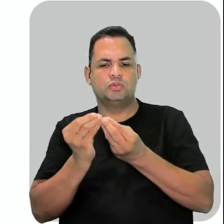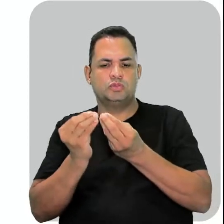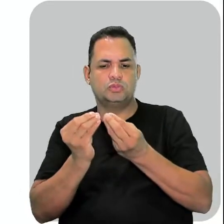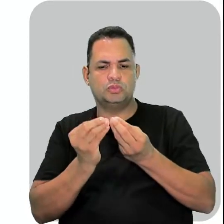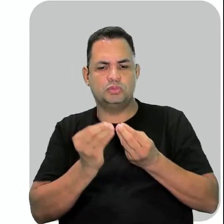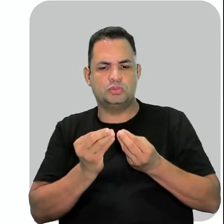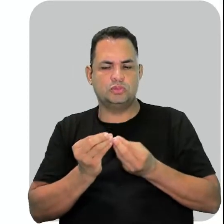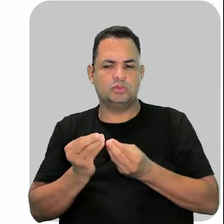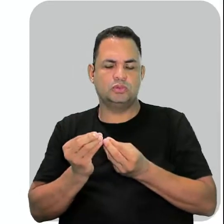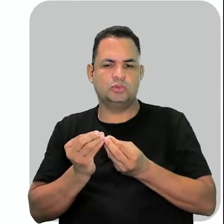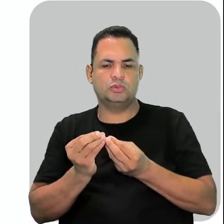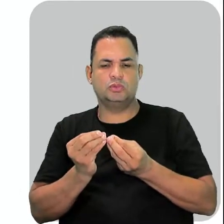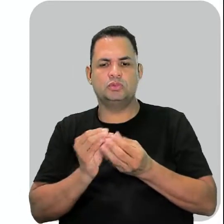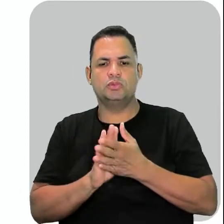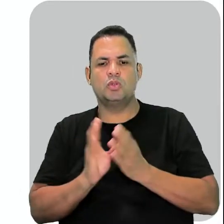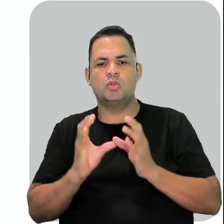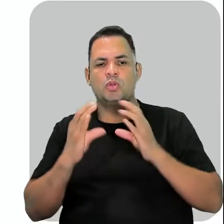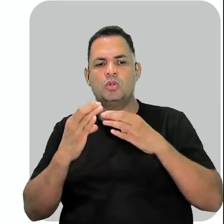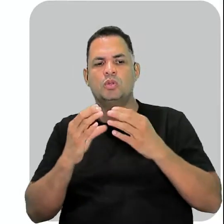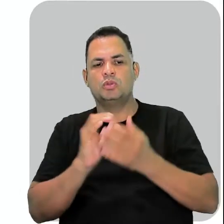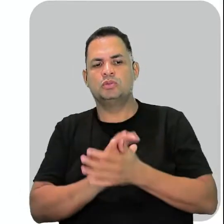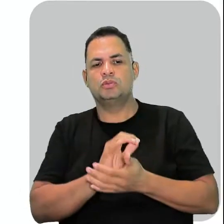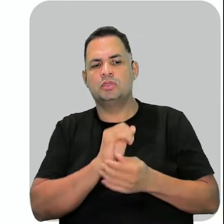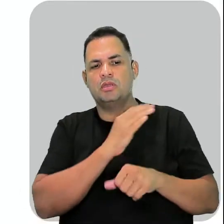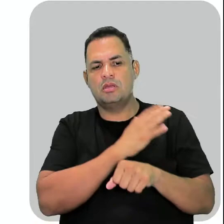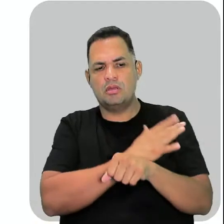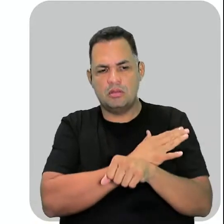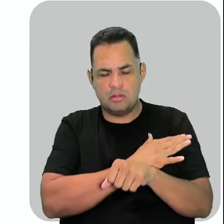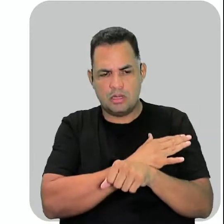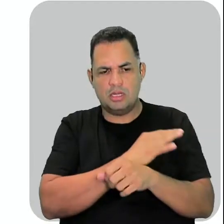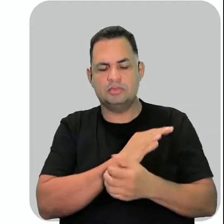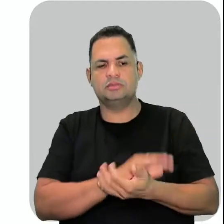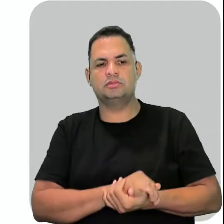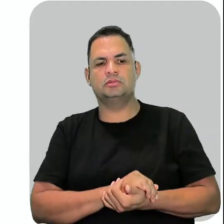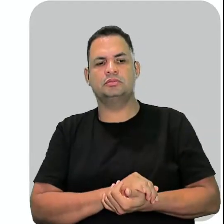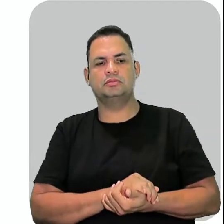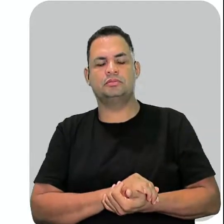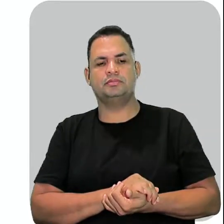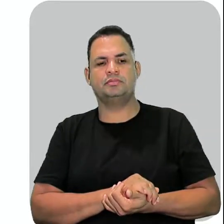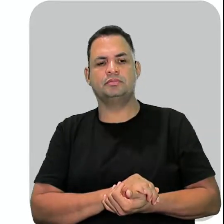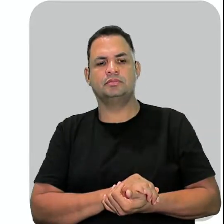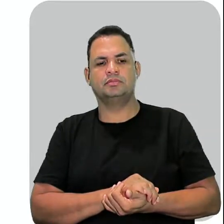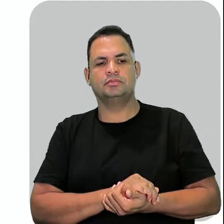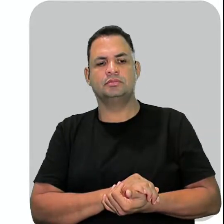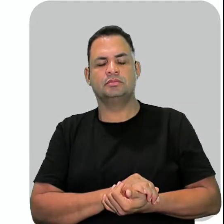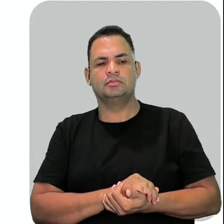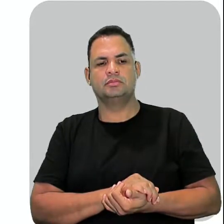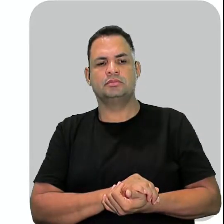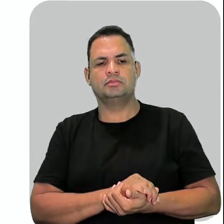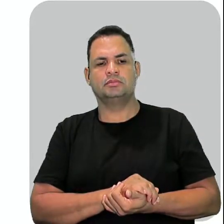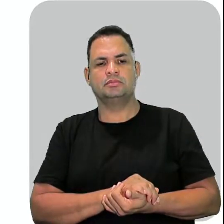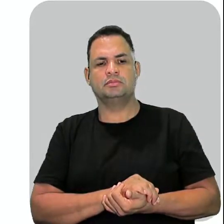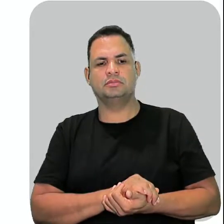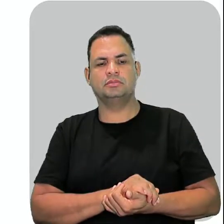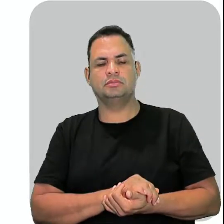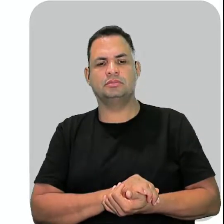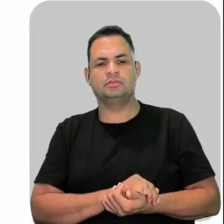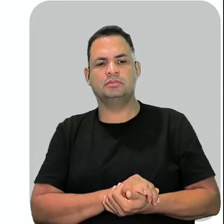grupos orgânicos. Aqui nós temos o ácido carboxílico. Nessa parte aqui,